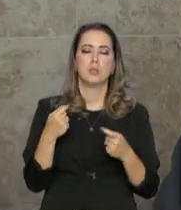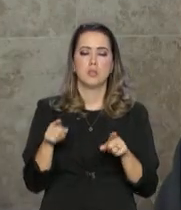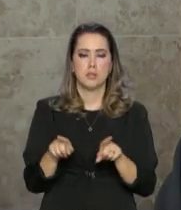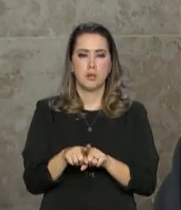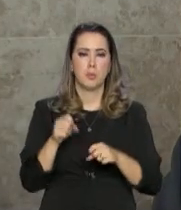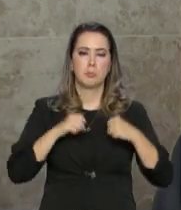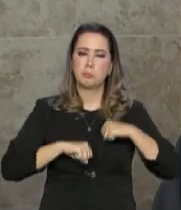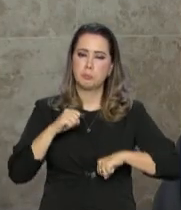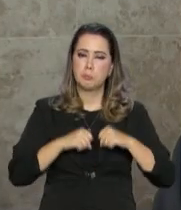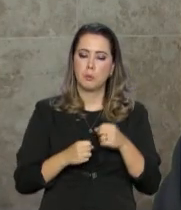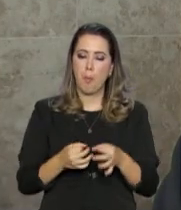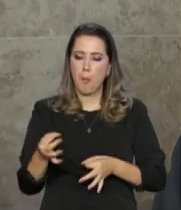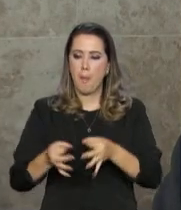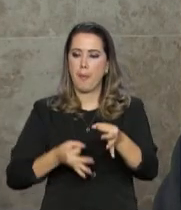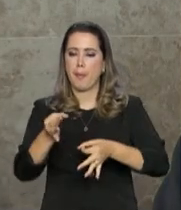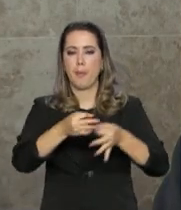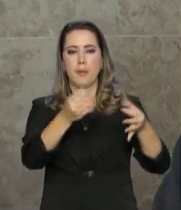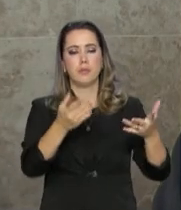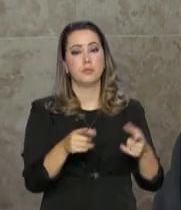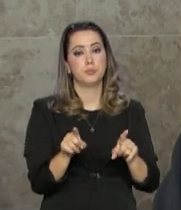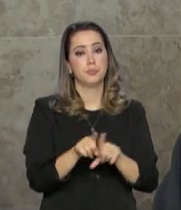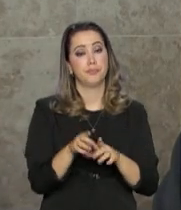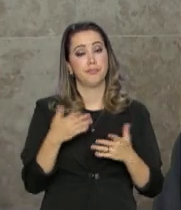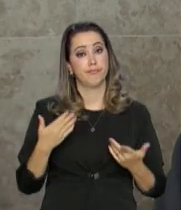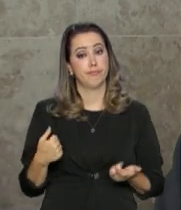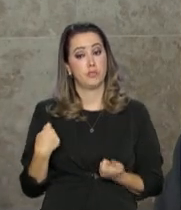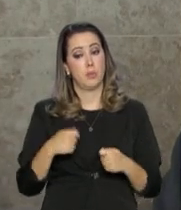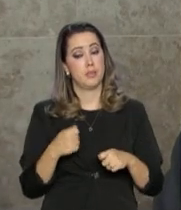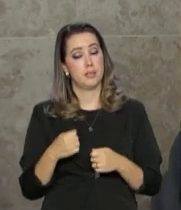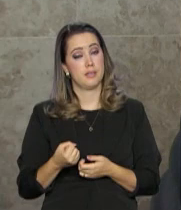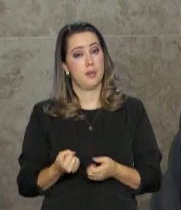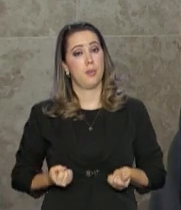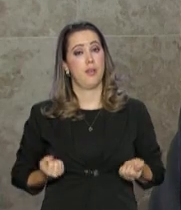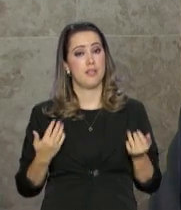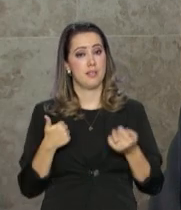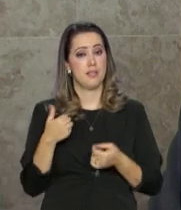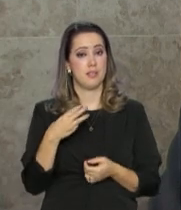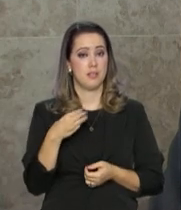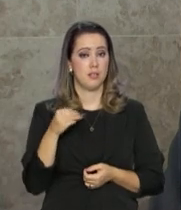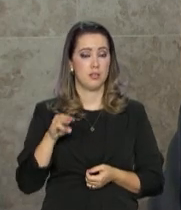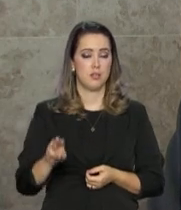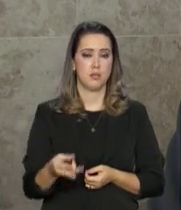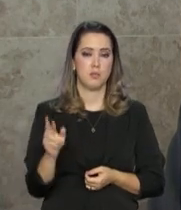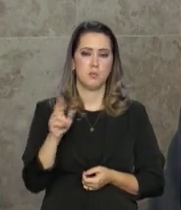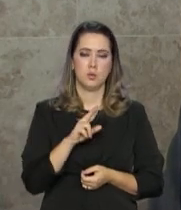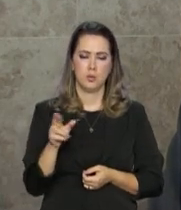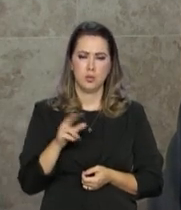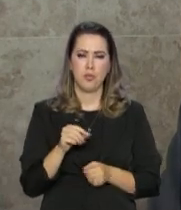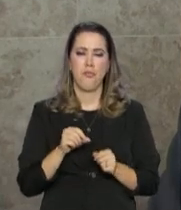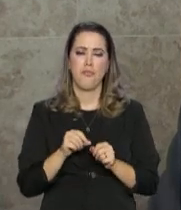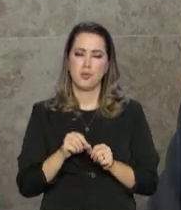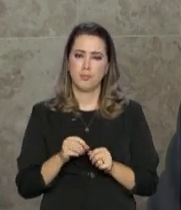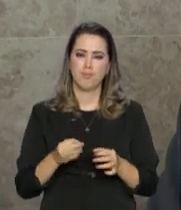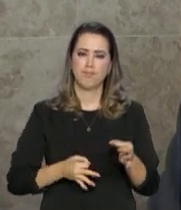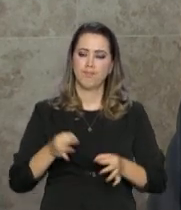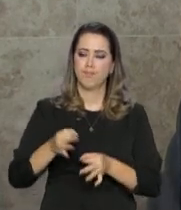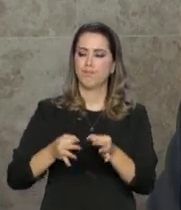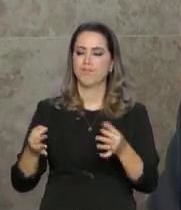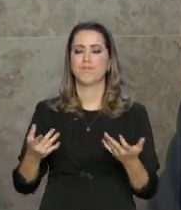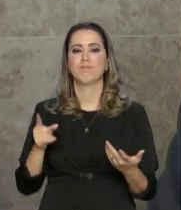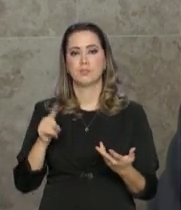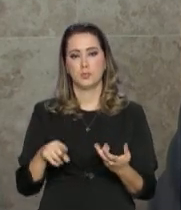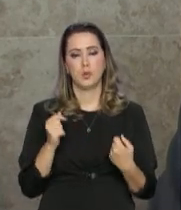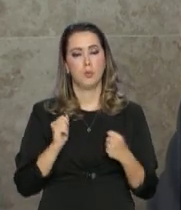esse ano as cópias obrigação 130 milhões de reais só com a fabricação de moeda com certeza sempre caminhões teve